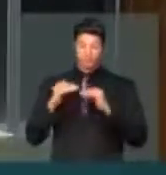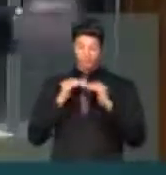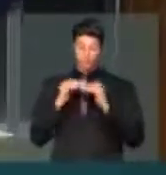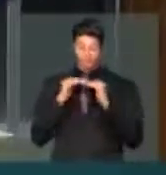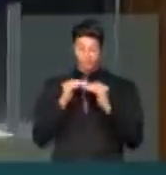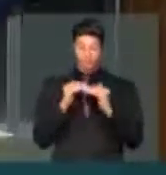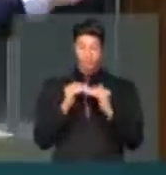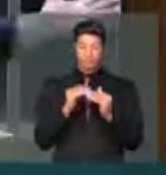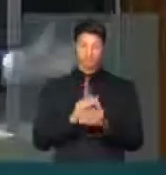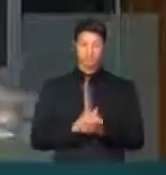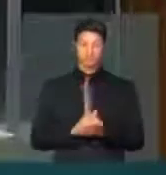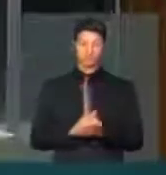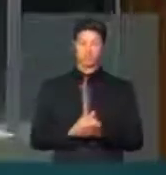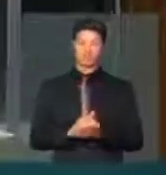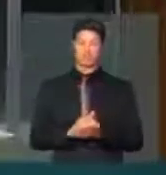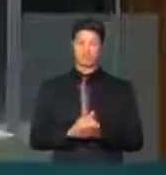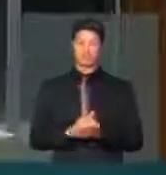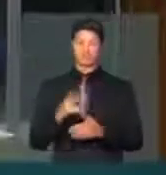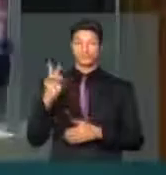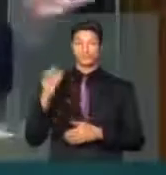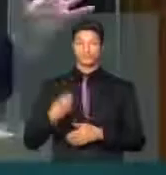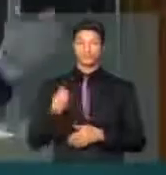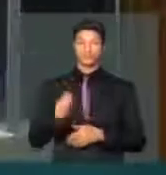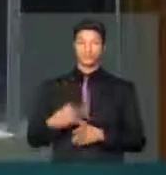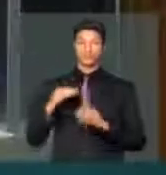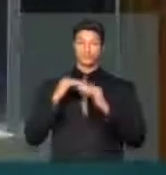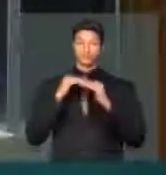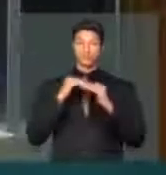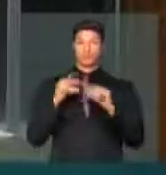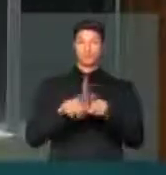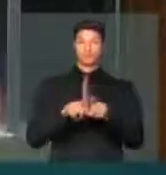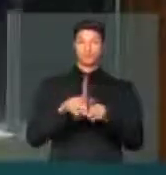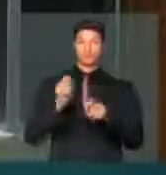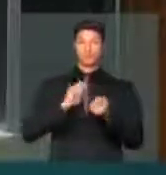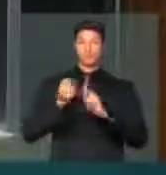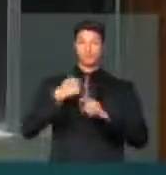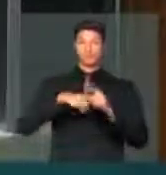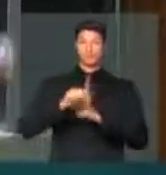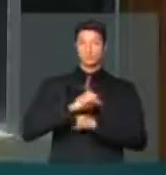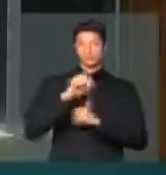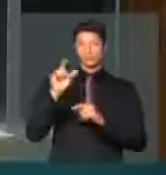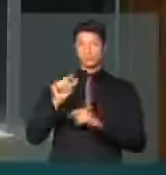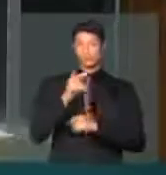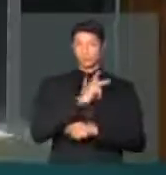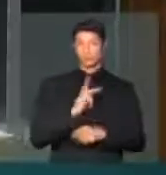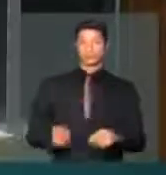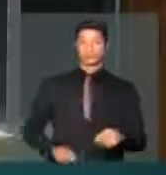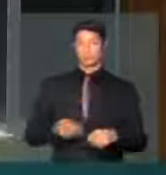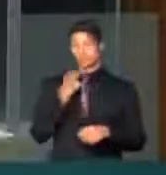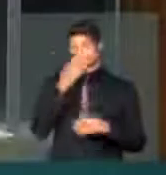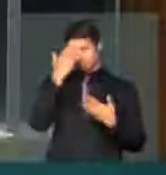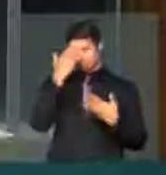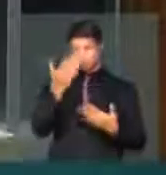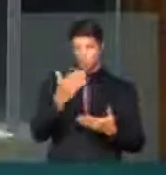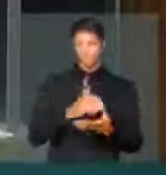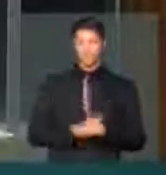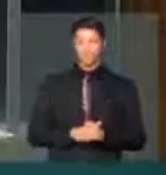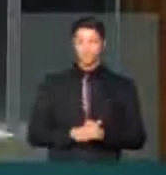igualdade durante a sua vida, igualdade perante a sociedade. Era isso, presidente, que tinha a colocar. Muito